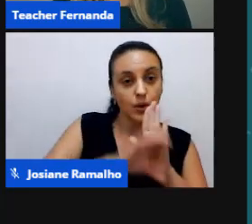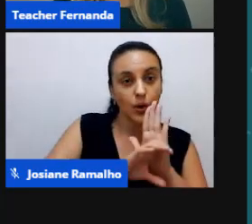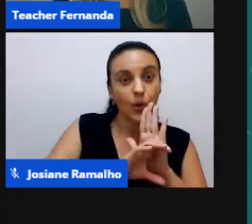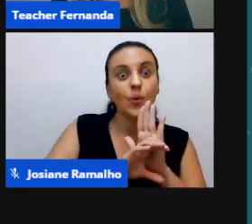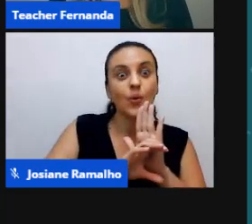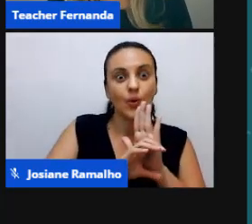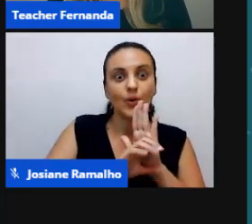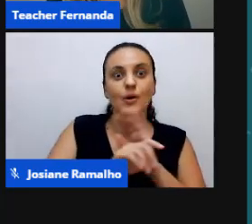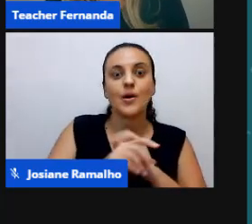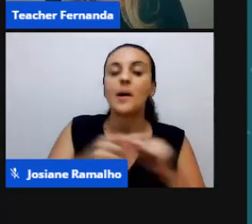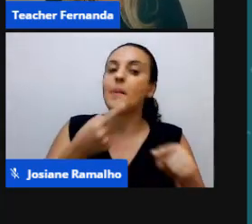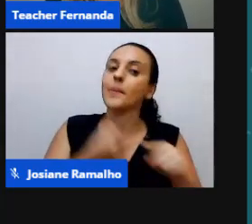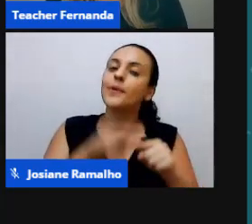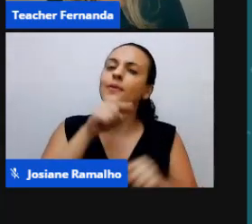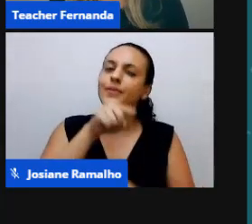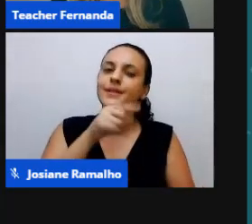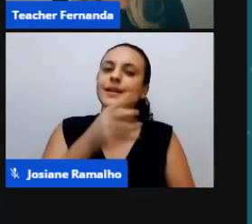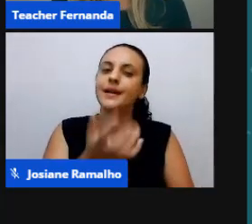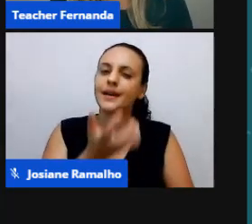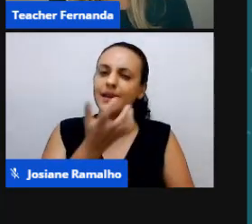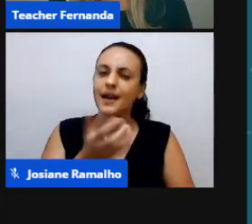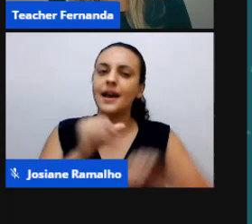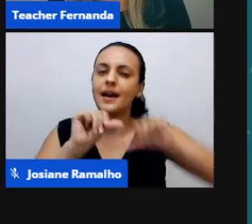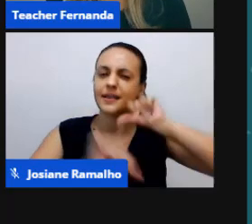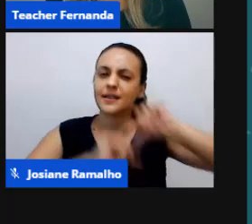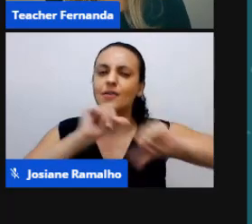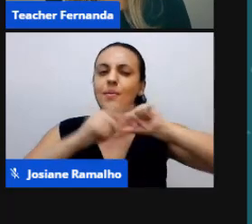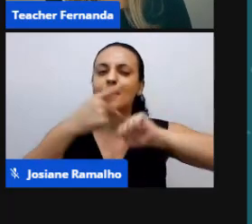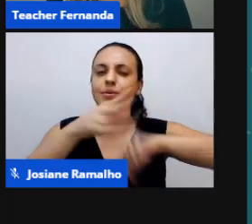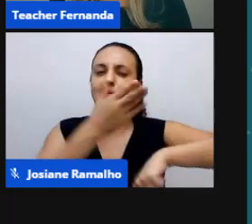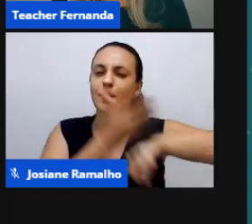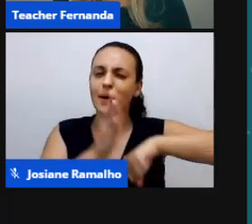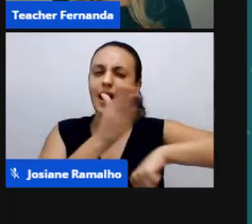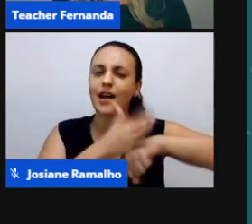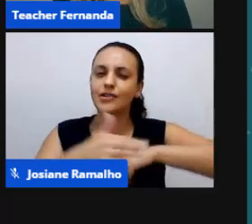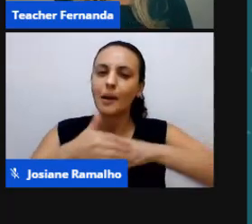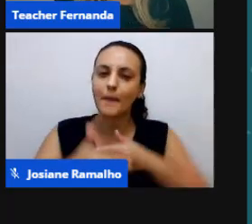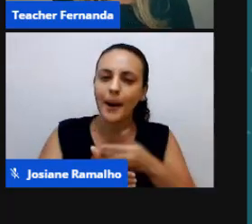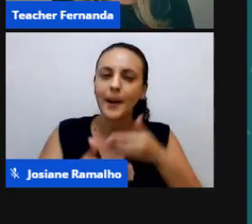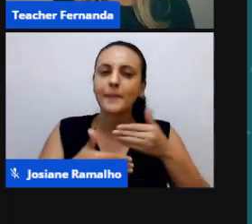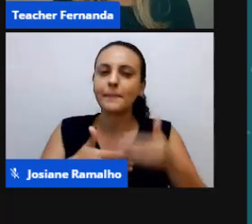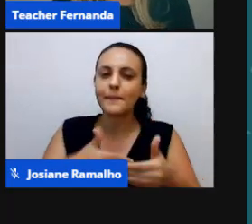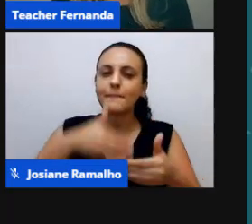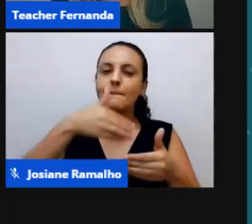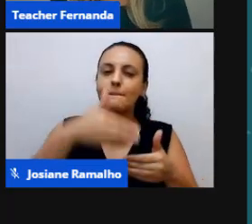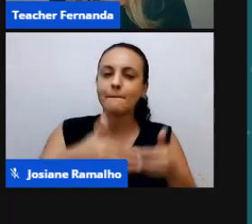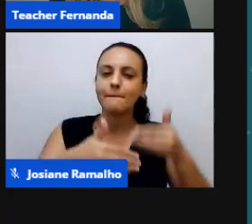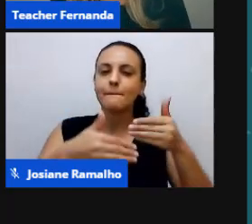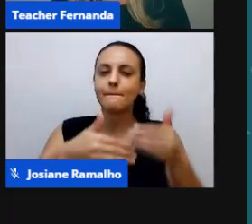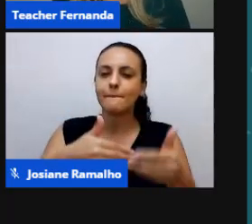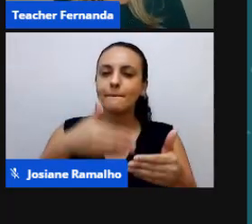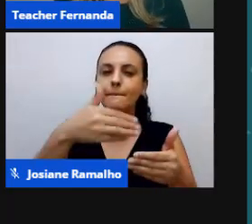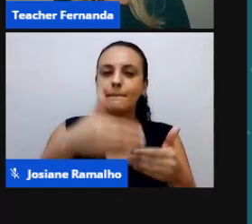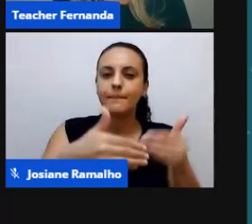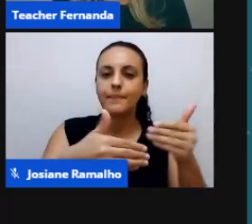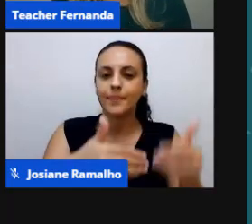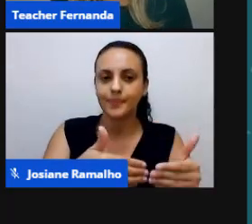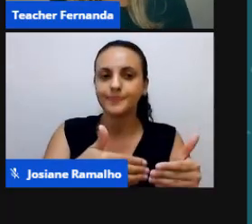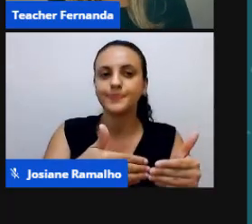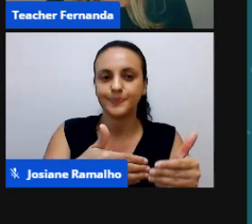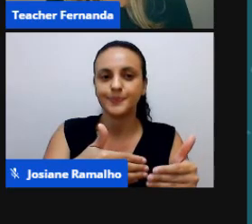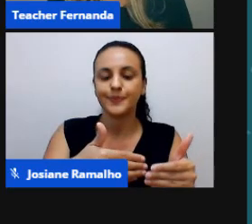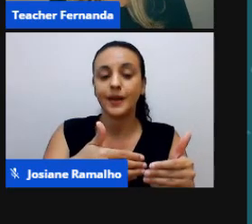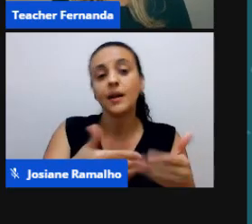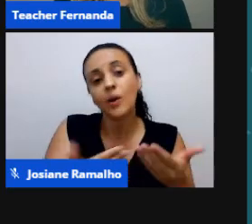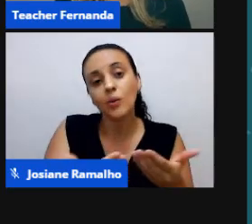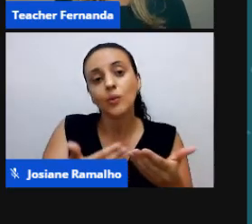maneira, quer transformar a sua prática um pouquinho a cada dia. Então, que qualquer momento, que pequenas